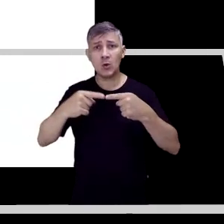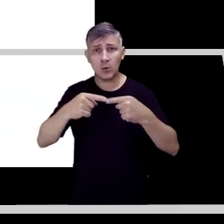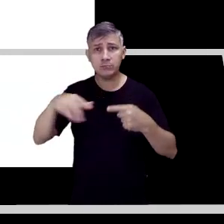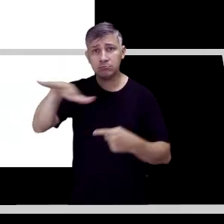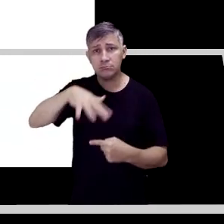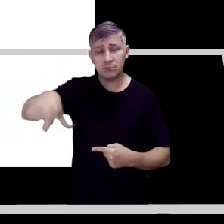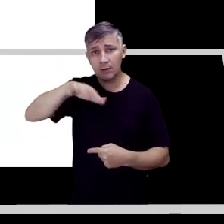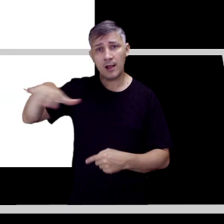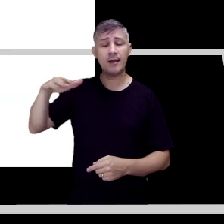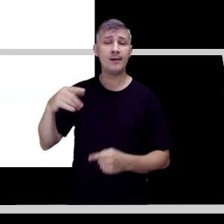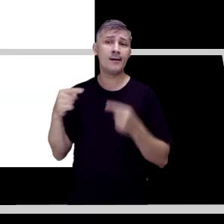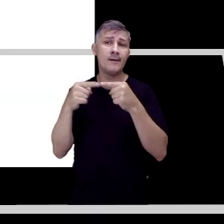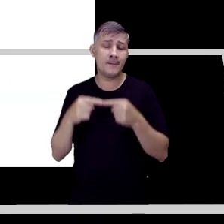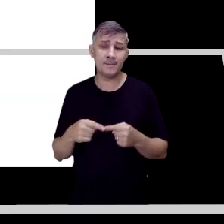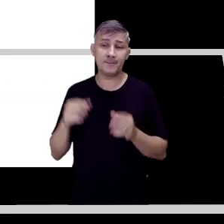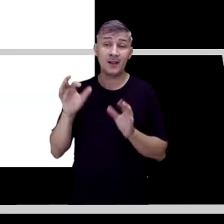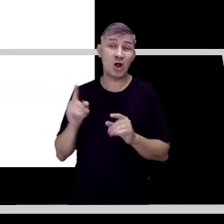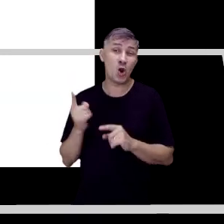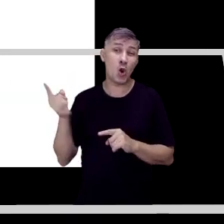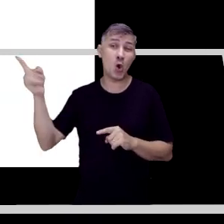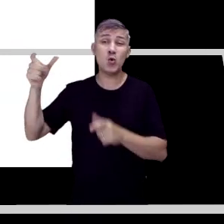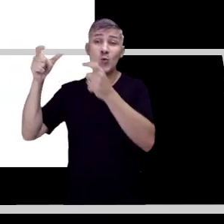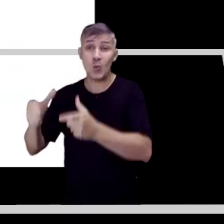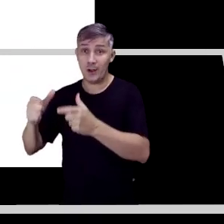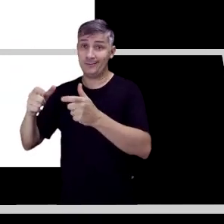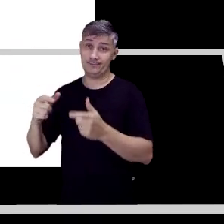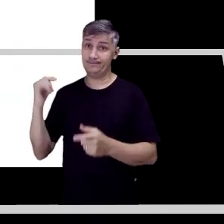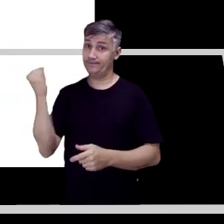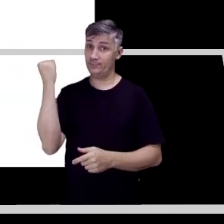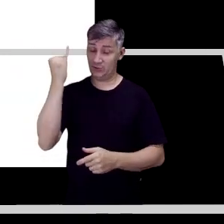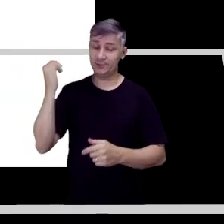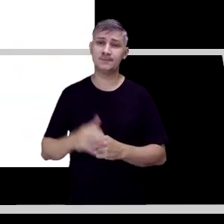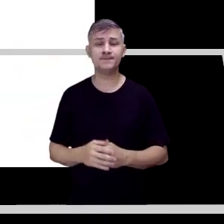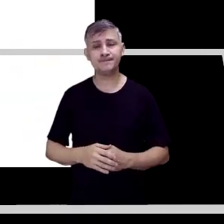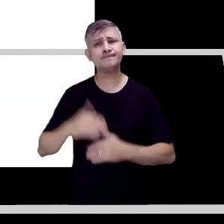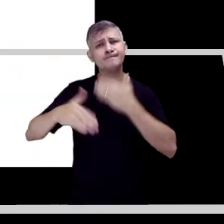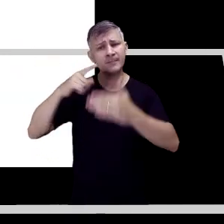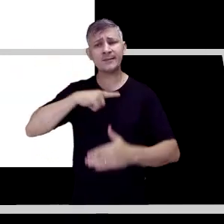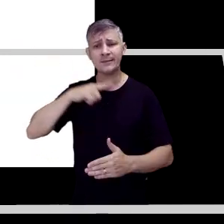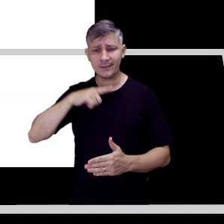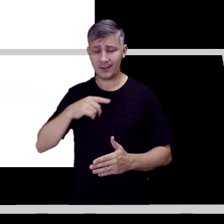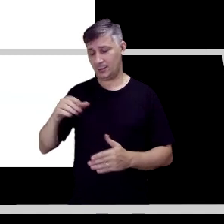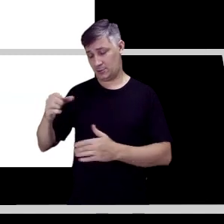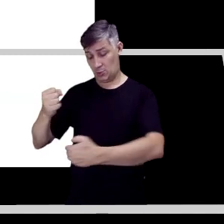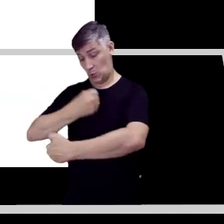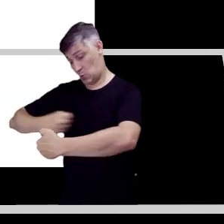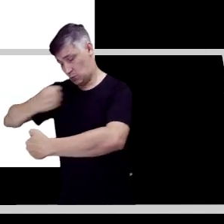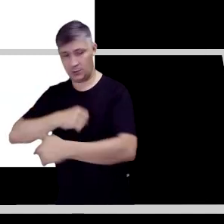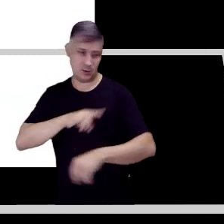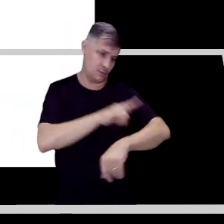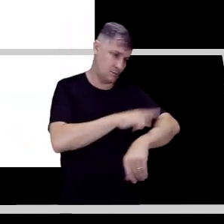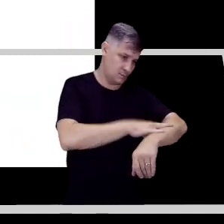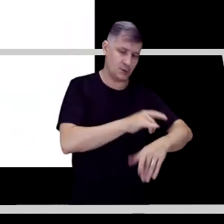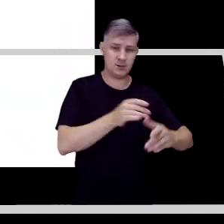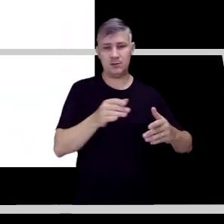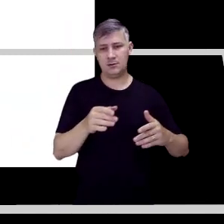se referindo a essas áreas remotas em que o espaço é uma questão. Então, por exemplo, né, existe um módulo cozinha, existe um